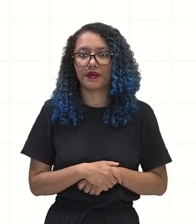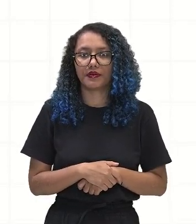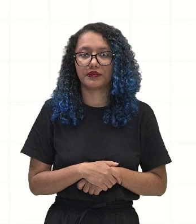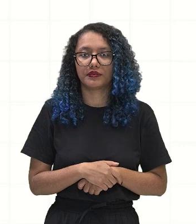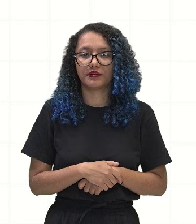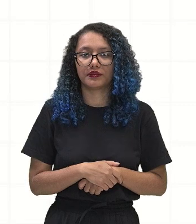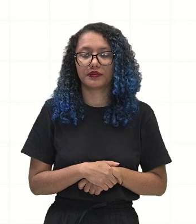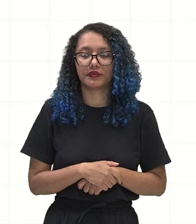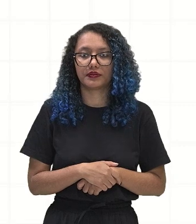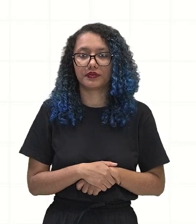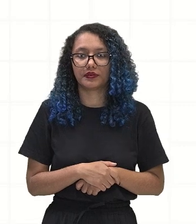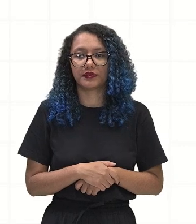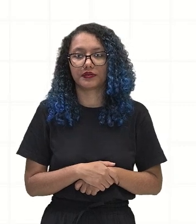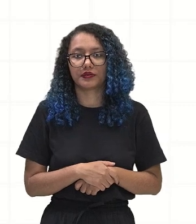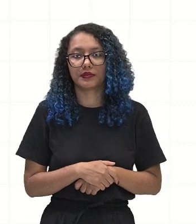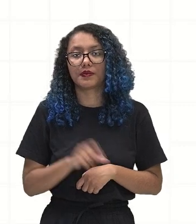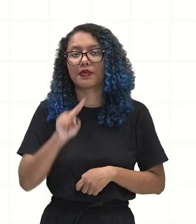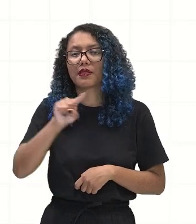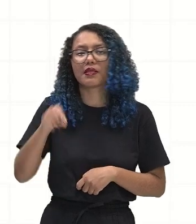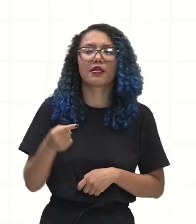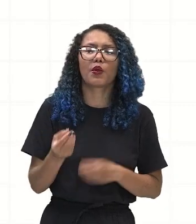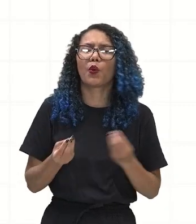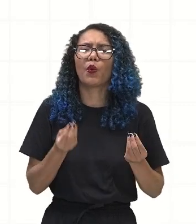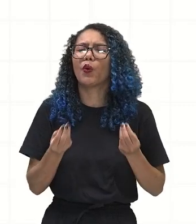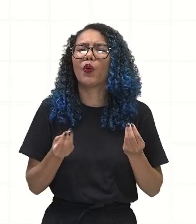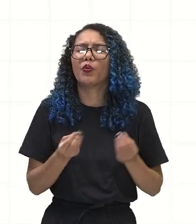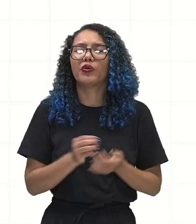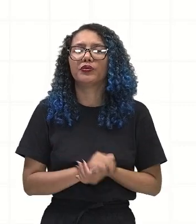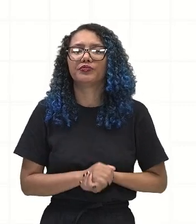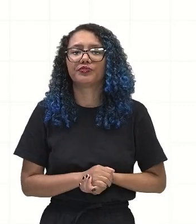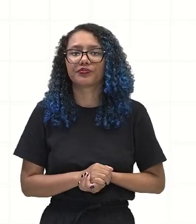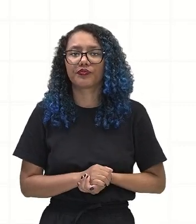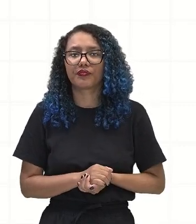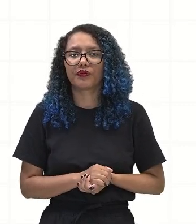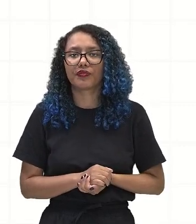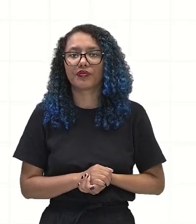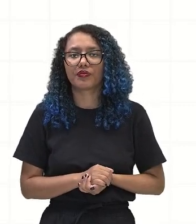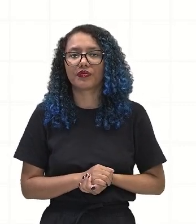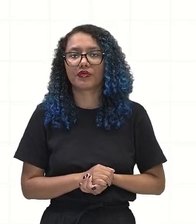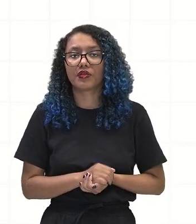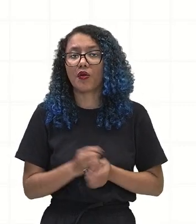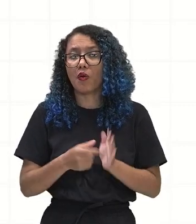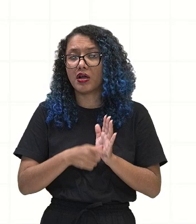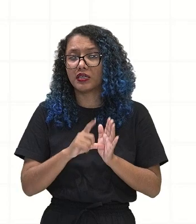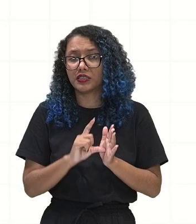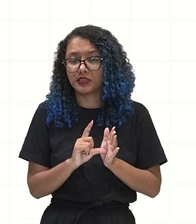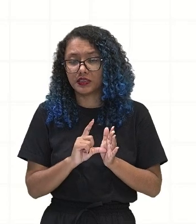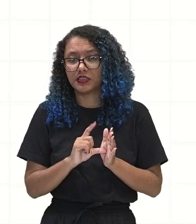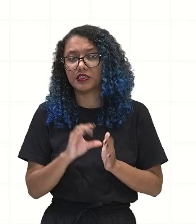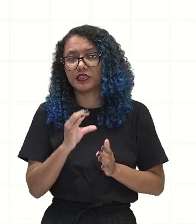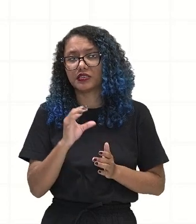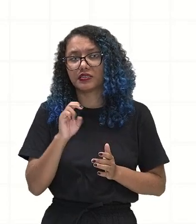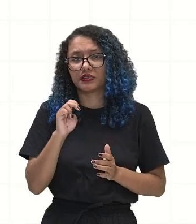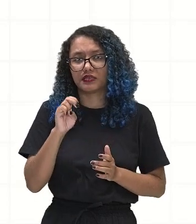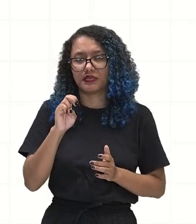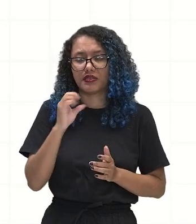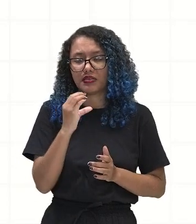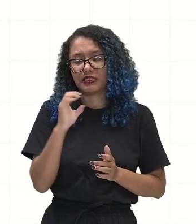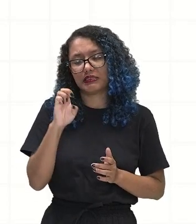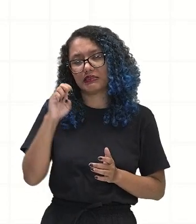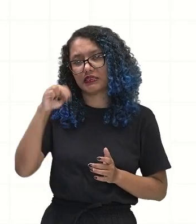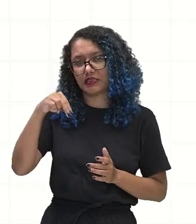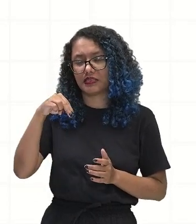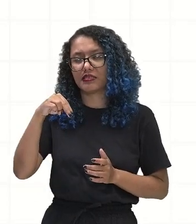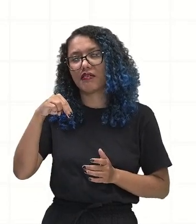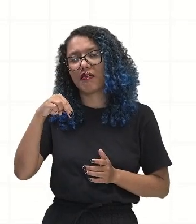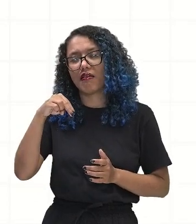E na forma decimal, novamente, ó, nós tínhamos 1 centésimo, agora é 5, né? Lá na casinha dos centésimos. Casa